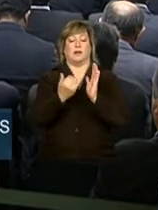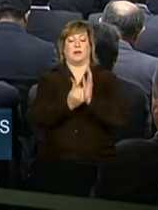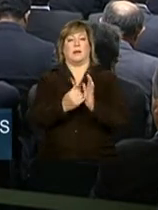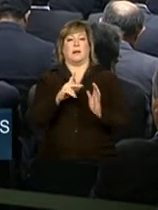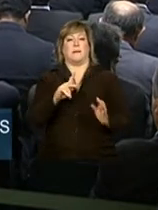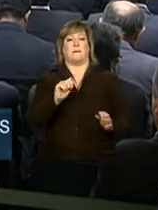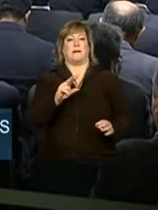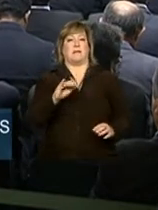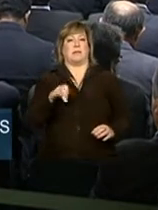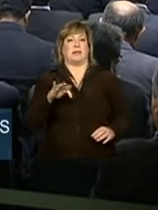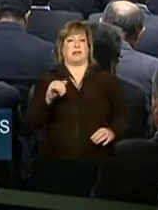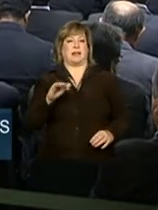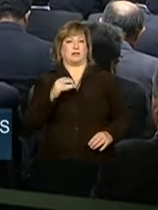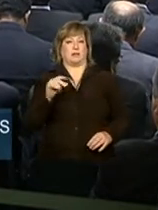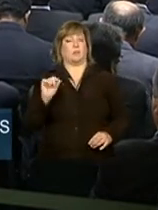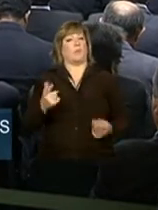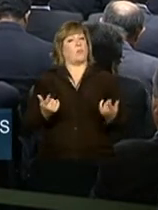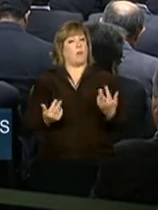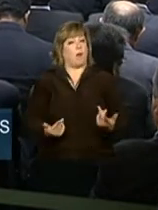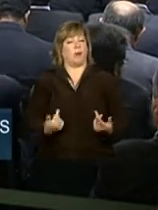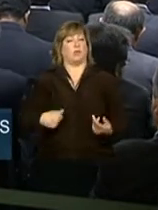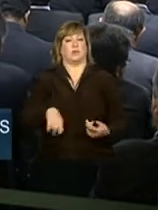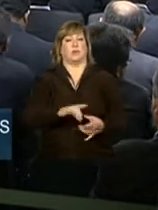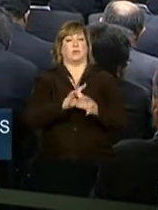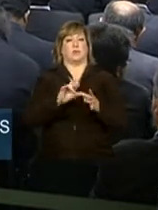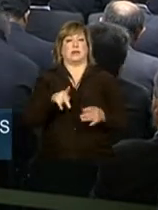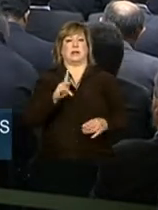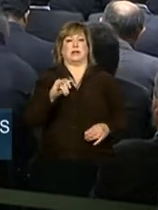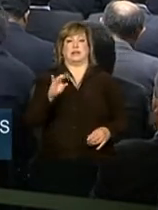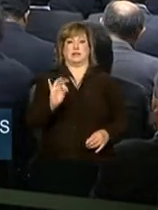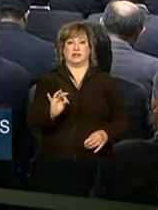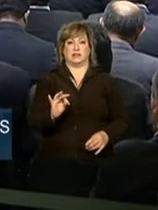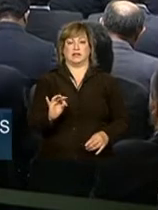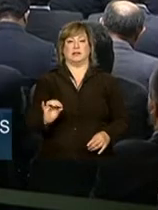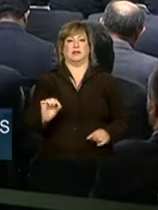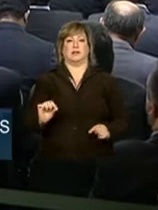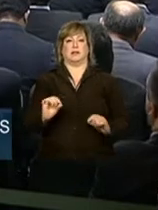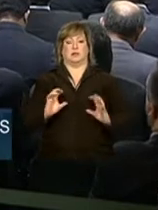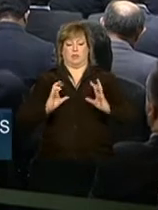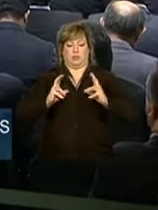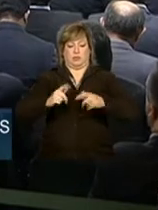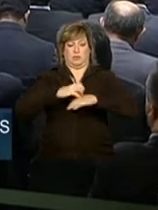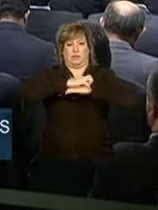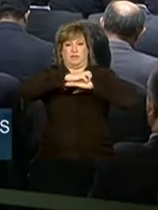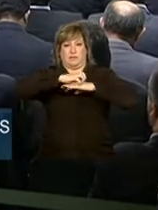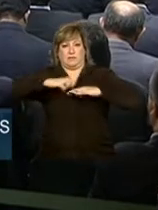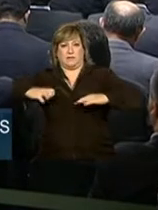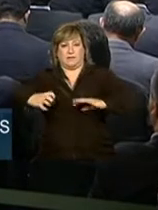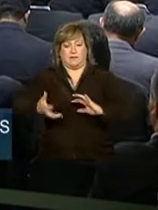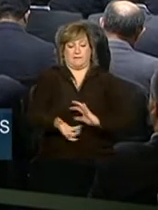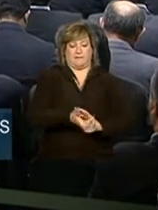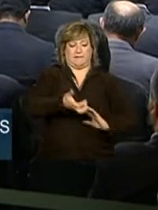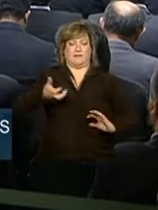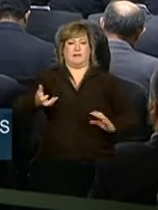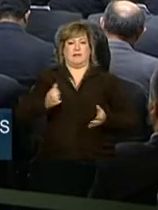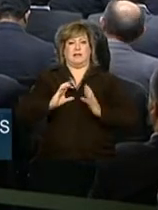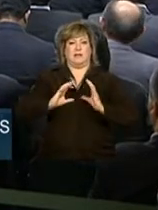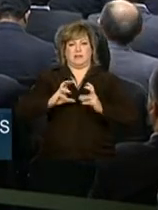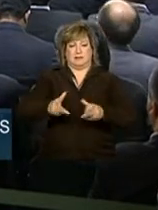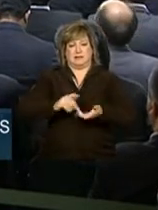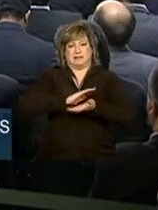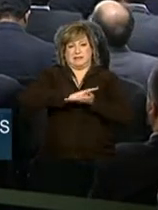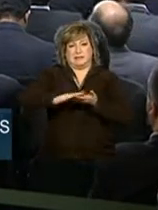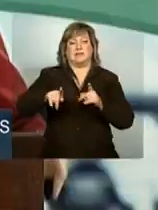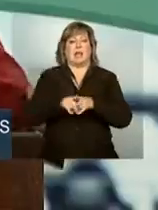pavimentação. Assim como nós liberamos o kit, a moto niveladora, a reta escavadeira e o